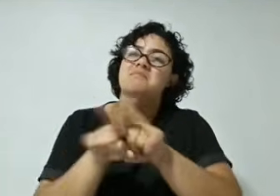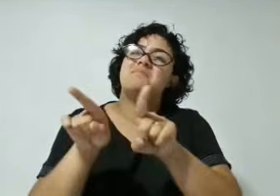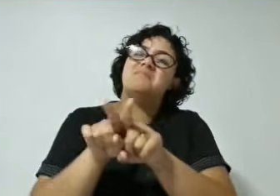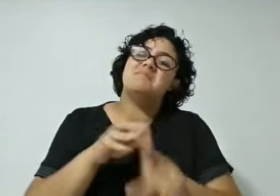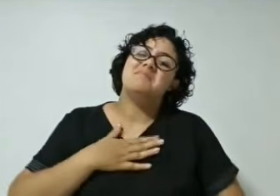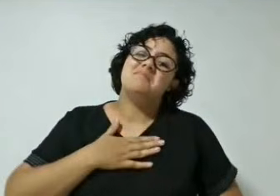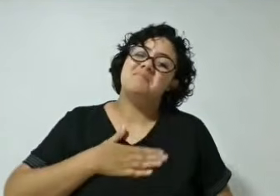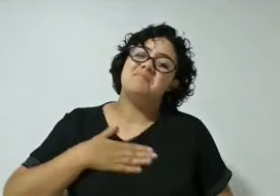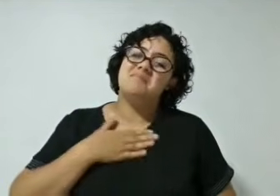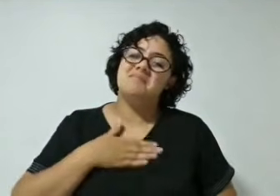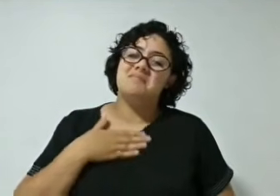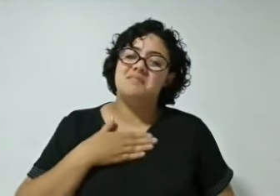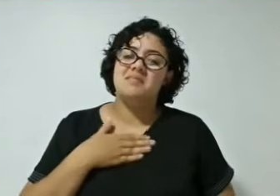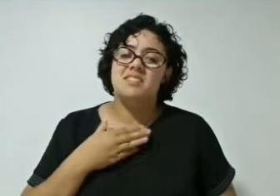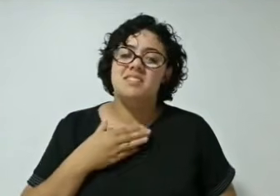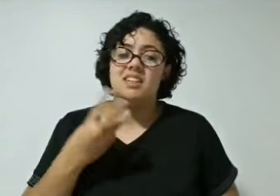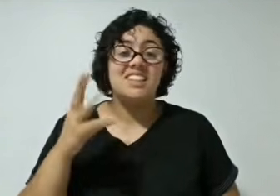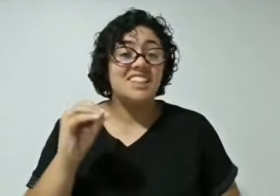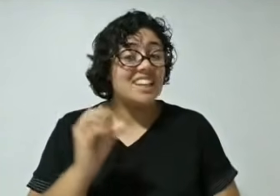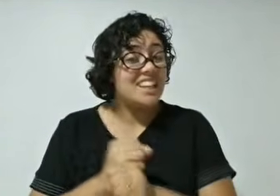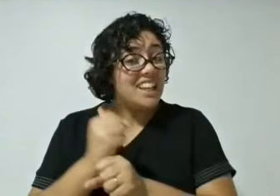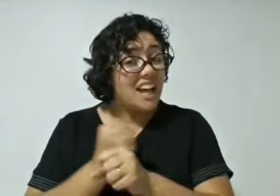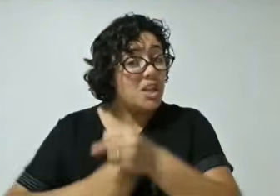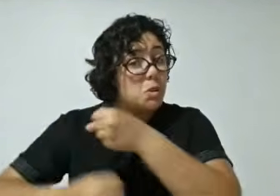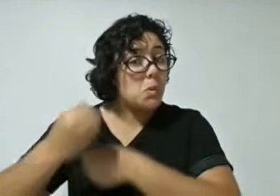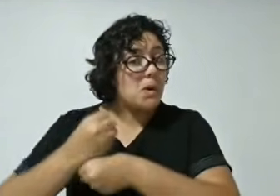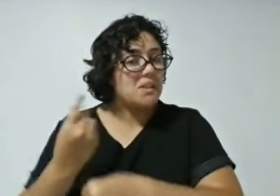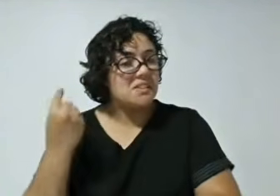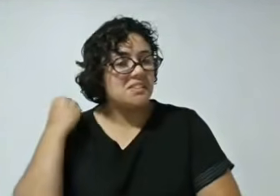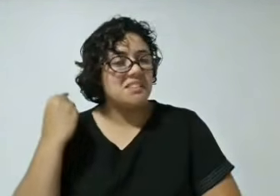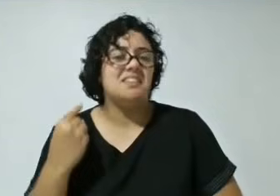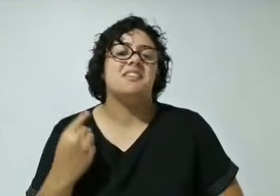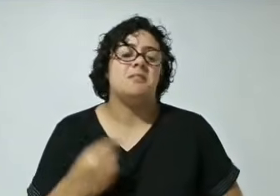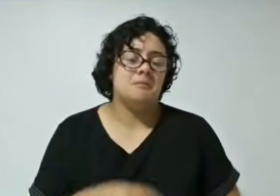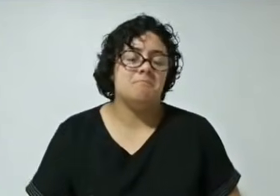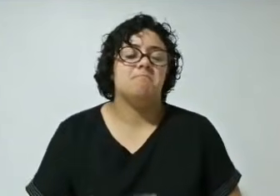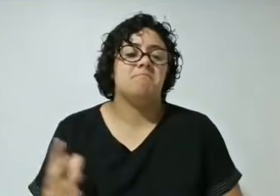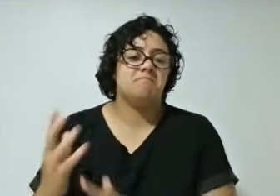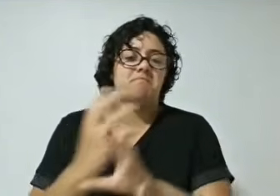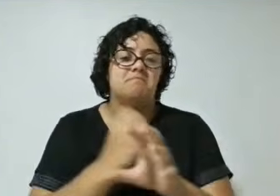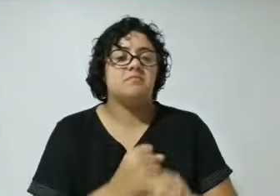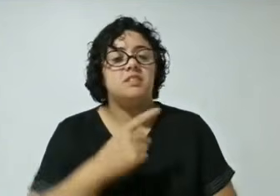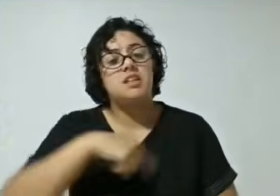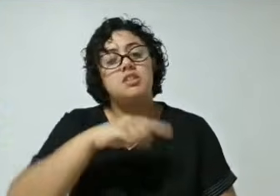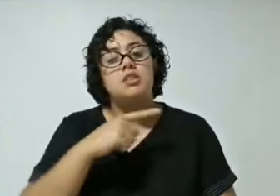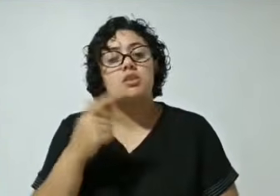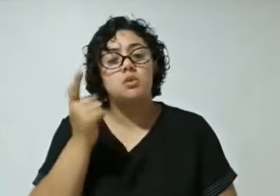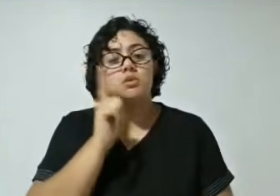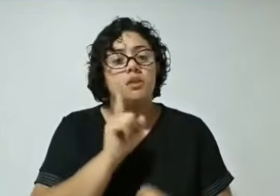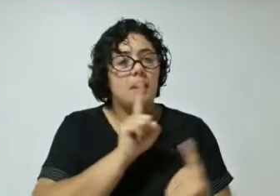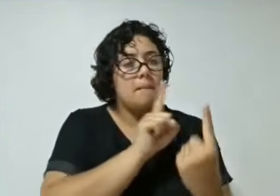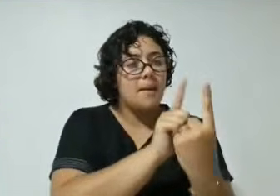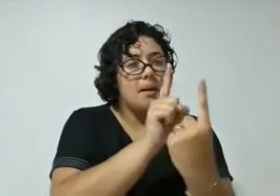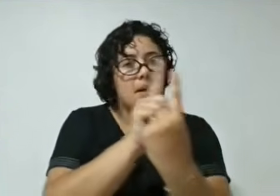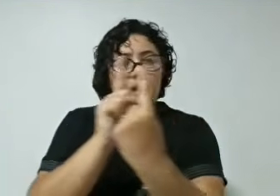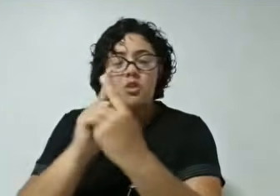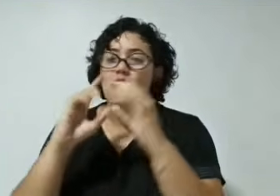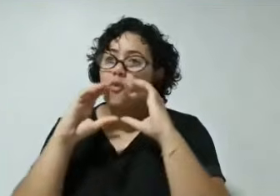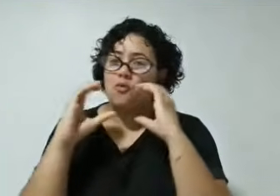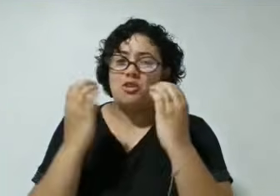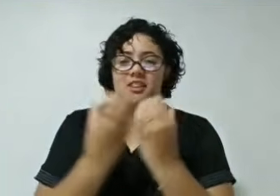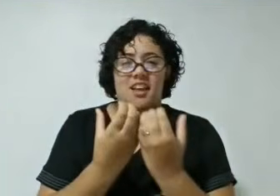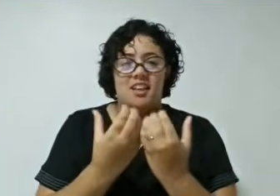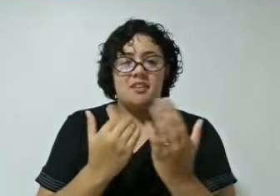dezembro do ano passado. A gente tem conseguido se reaproximar da comunidade.